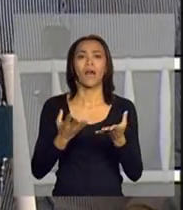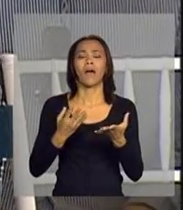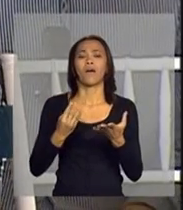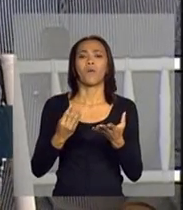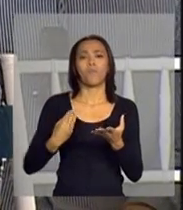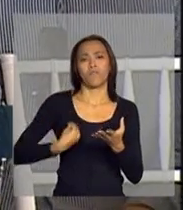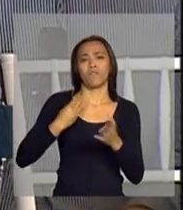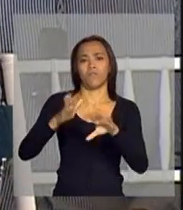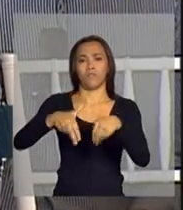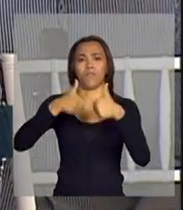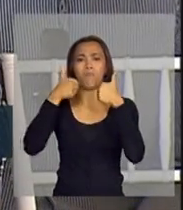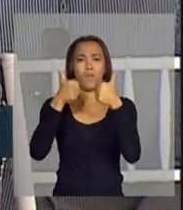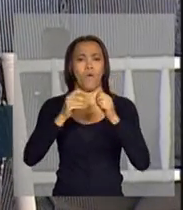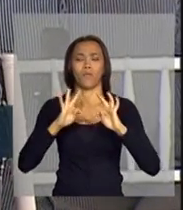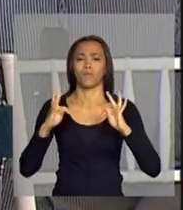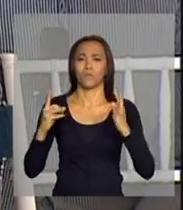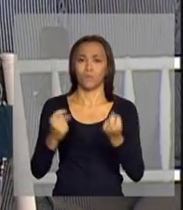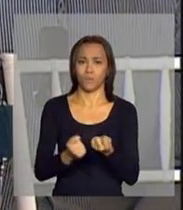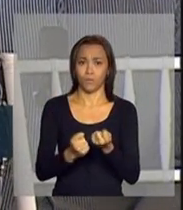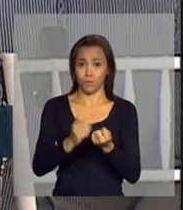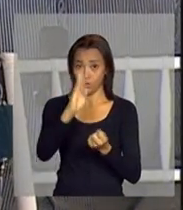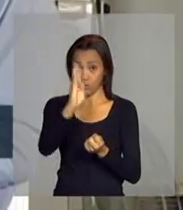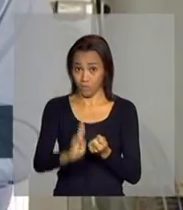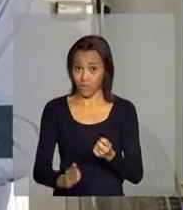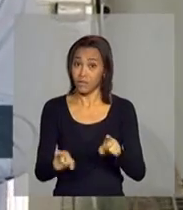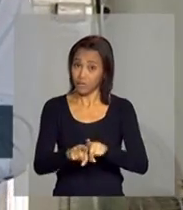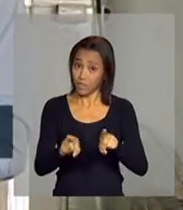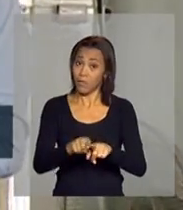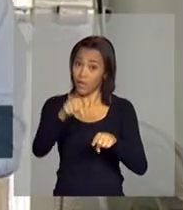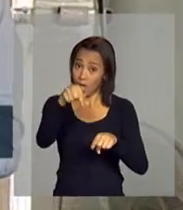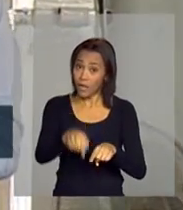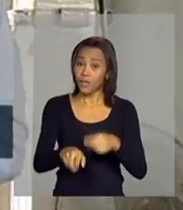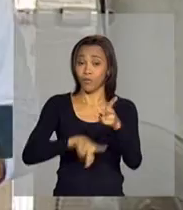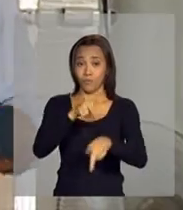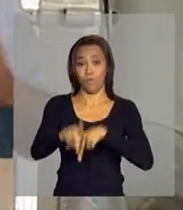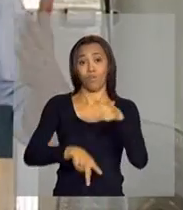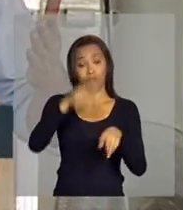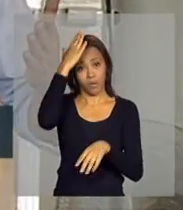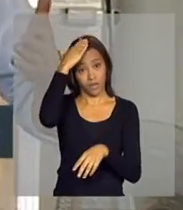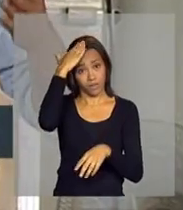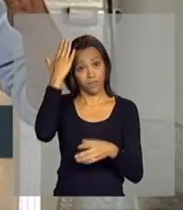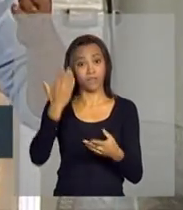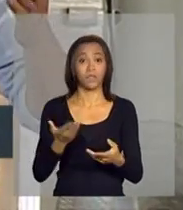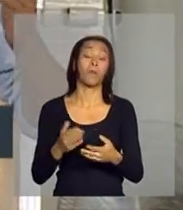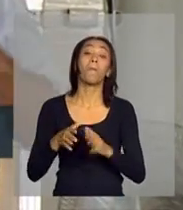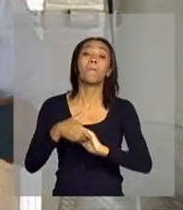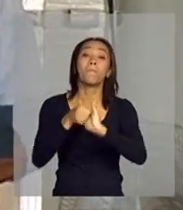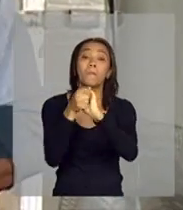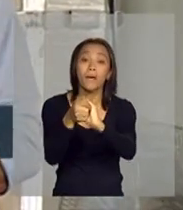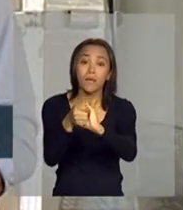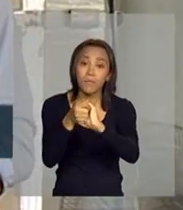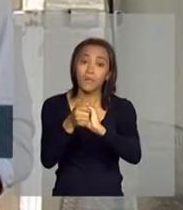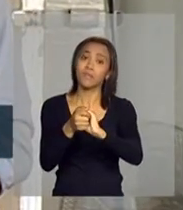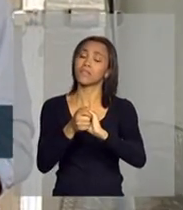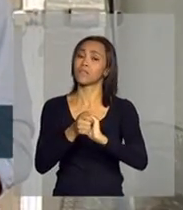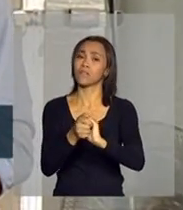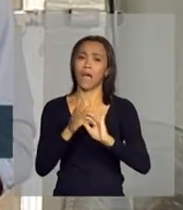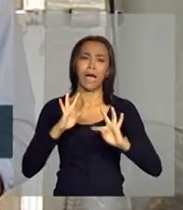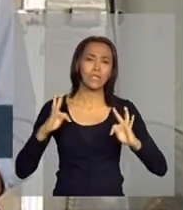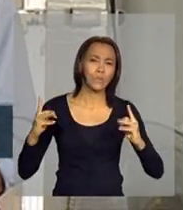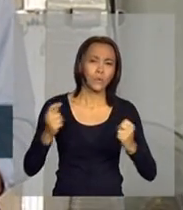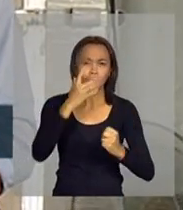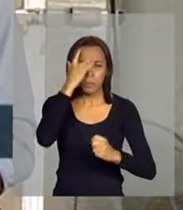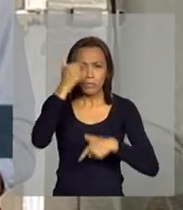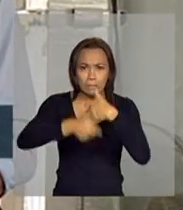vida melhor aos brasileiros e aos paranaenses da mesma forma. Portanto, parabéns aos nossos